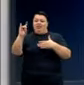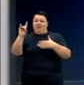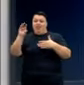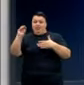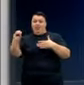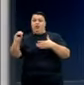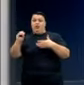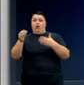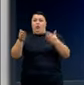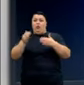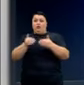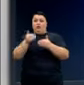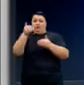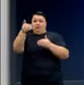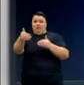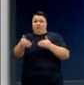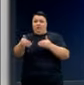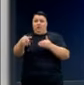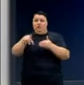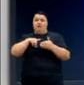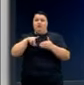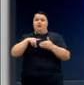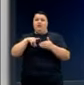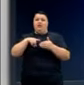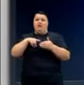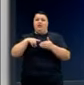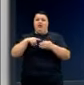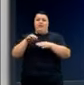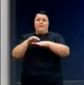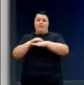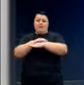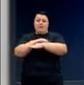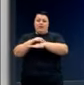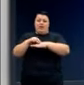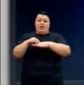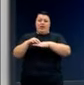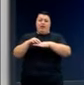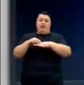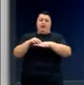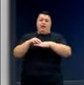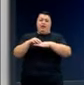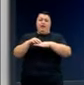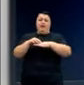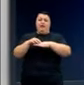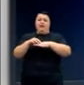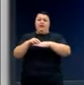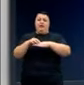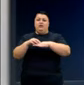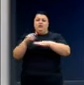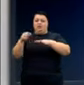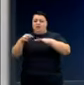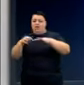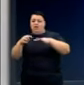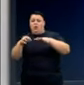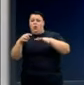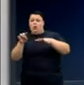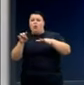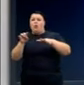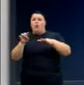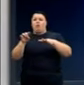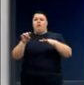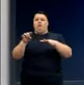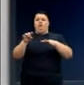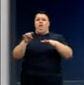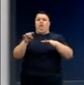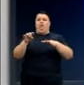externa, vai originar epiderme, os anexos epidêmicos, né, como unha, pelos, garras.